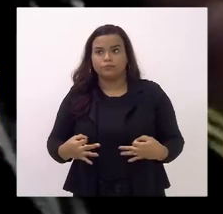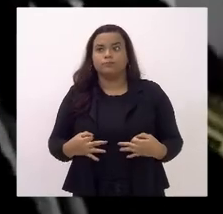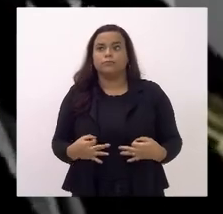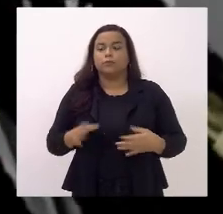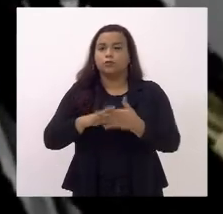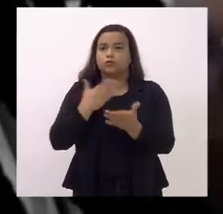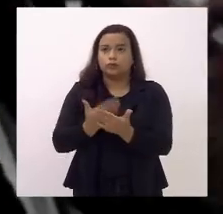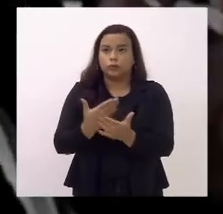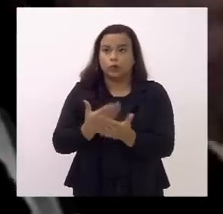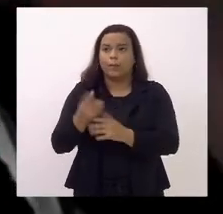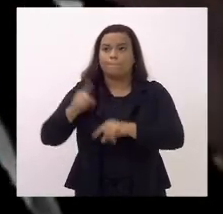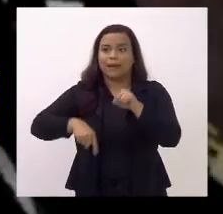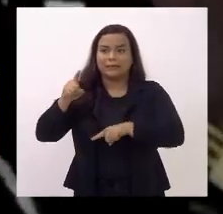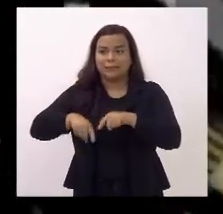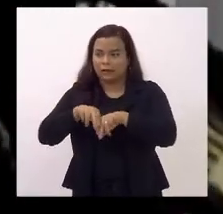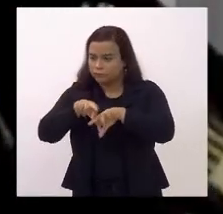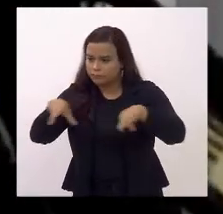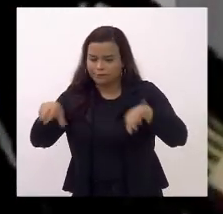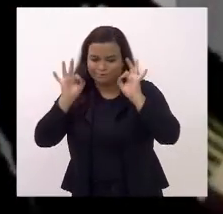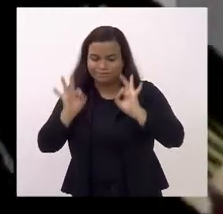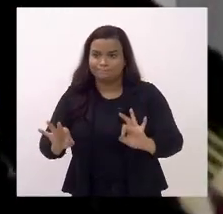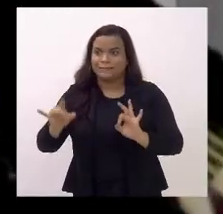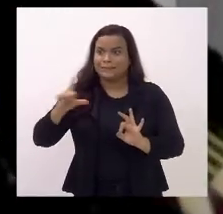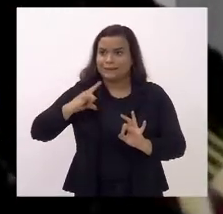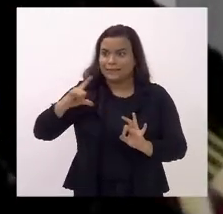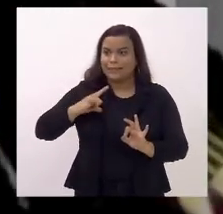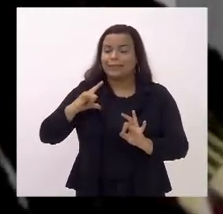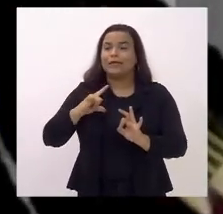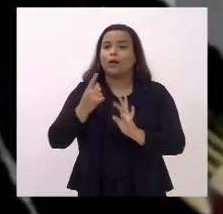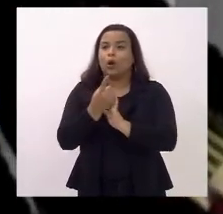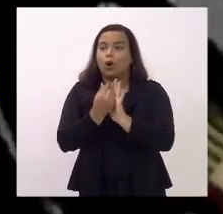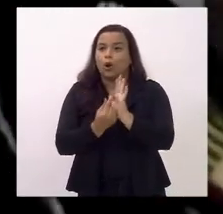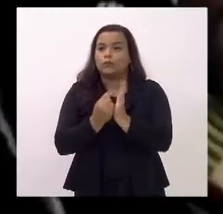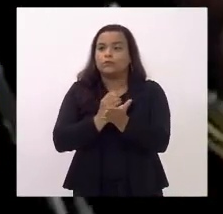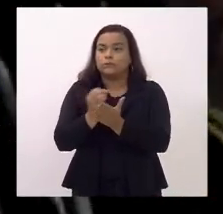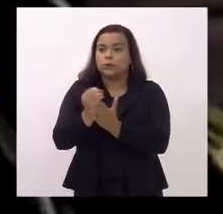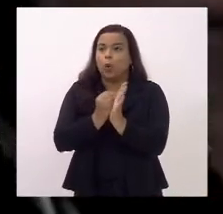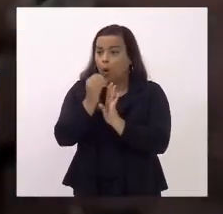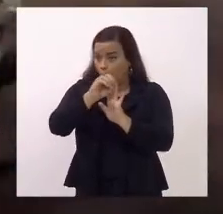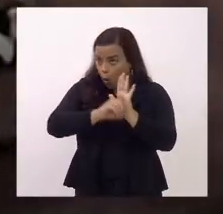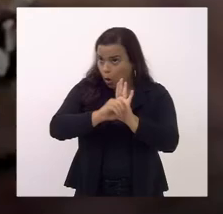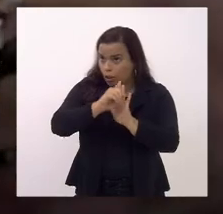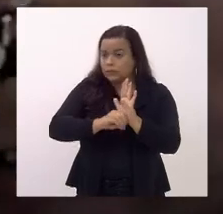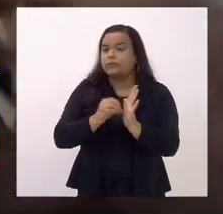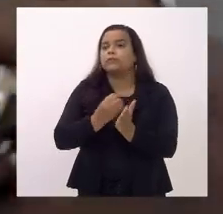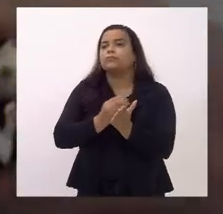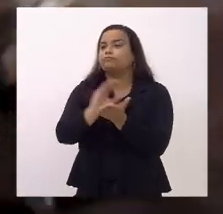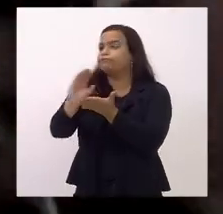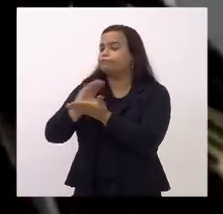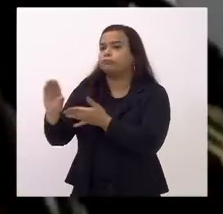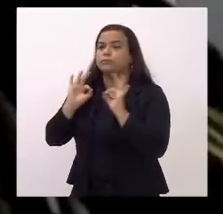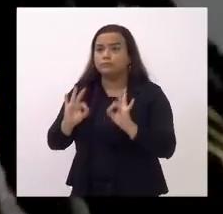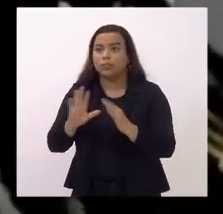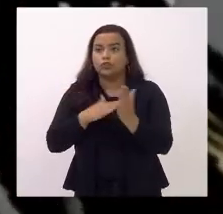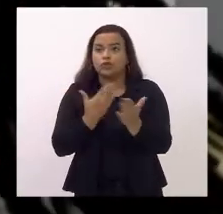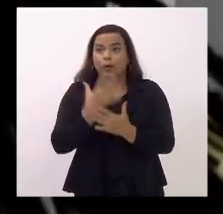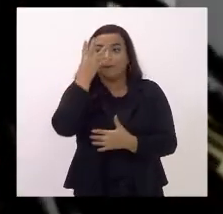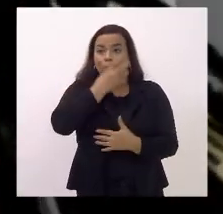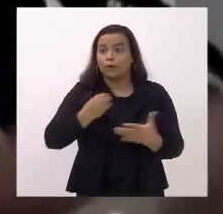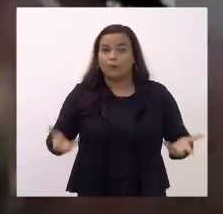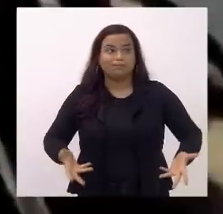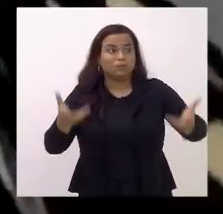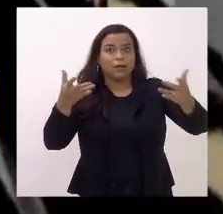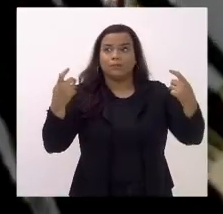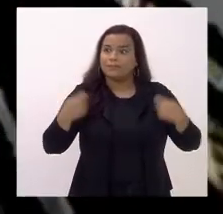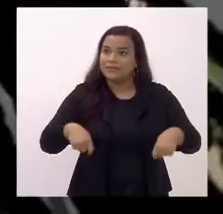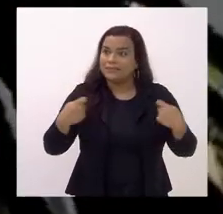tenham equipamentos, que haja orçamento adequado, né? As escolas precisam ser lugares bonitos, Tia Ju.